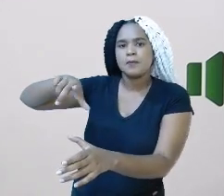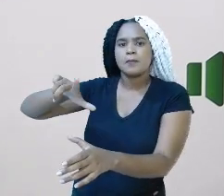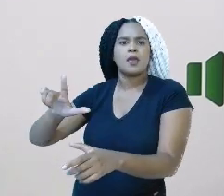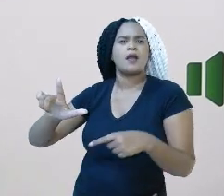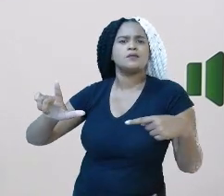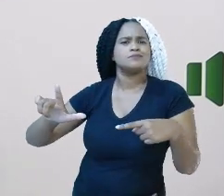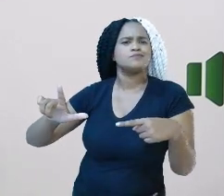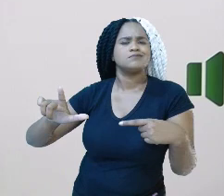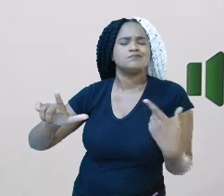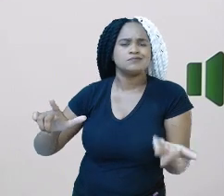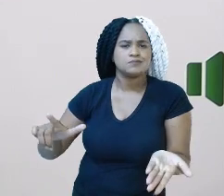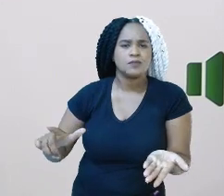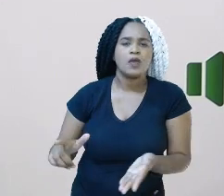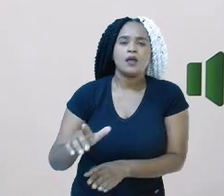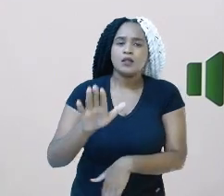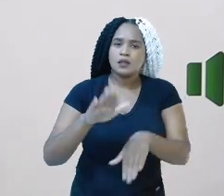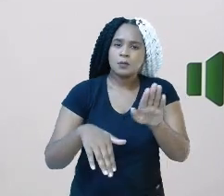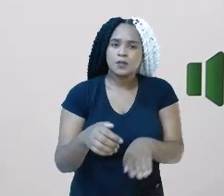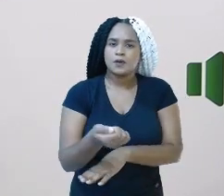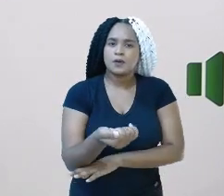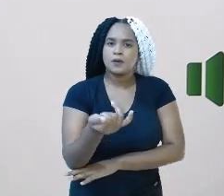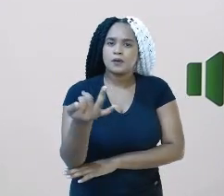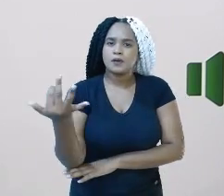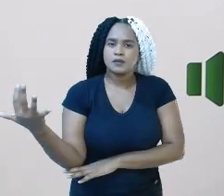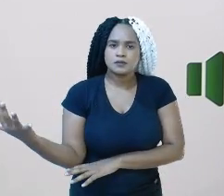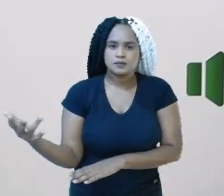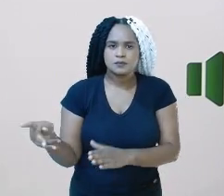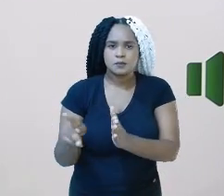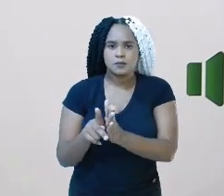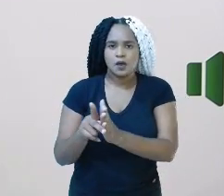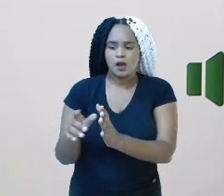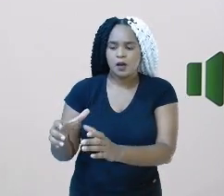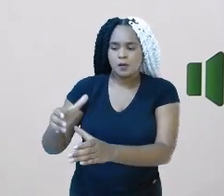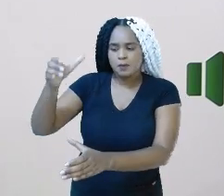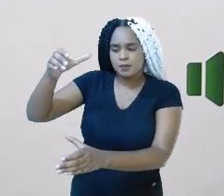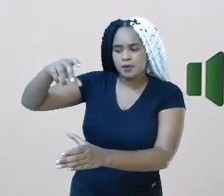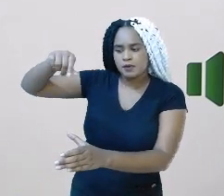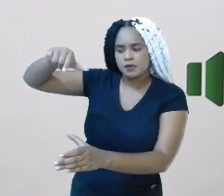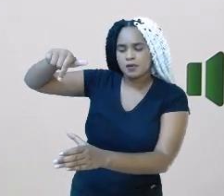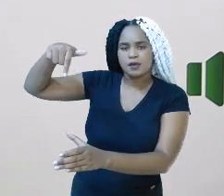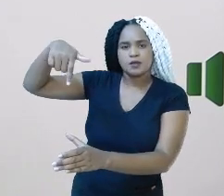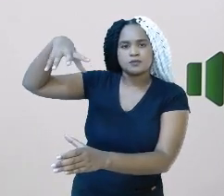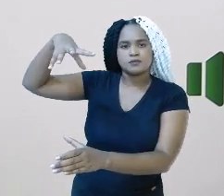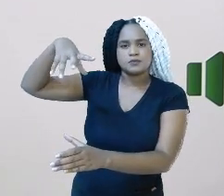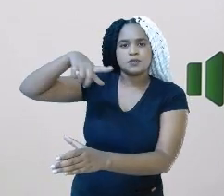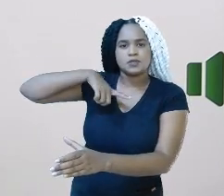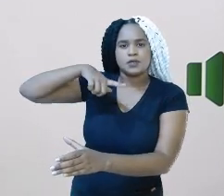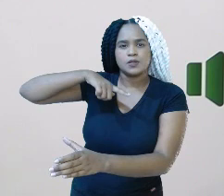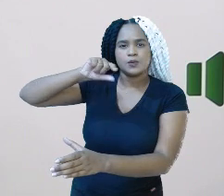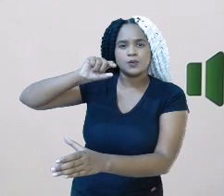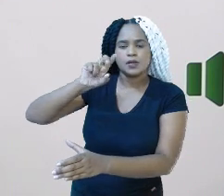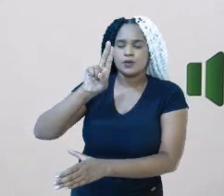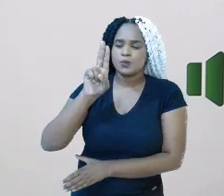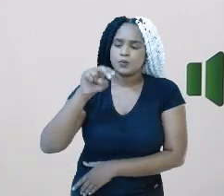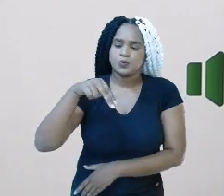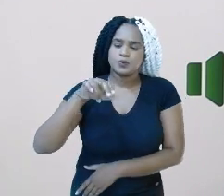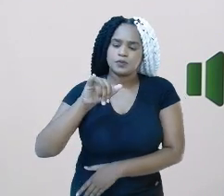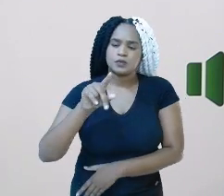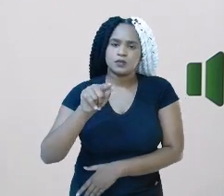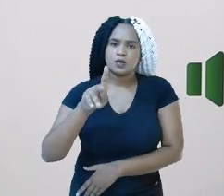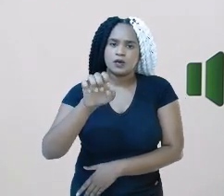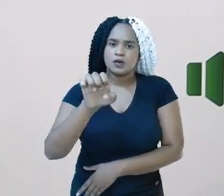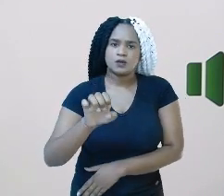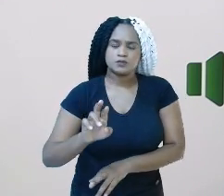mesmo, dependendo da quantidade líquida, eu vou ter unidades de medidas diferentes.